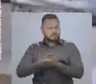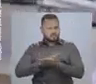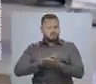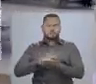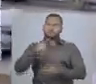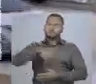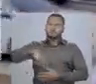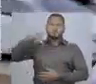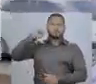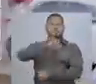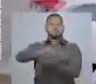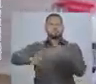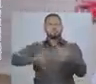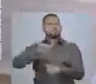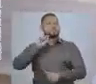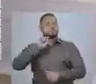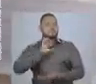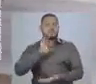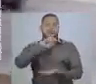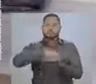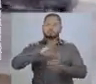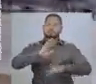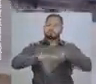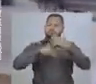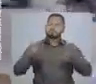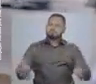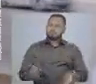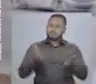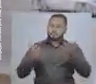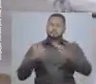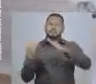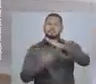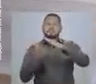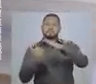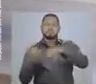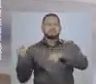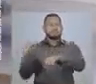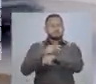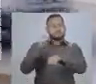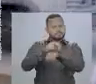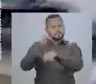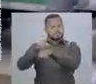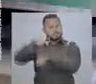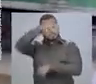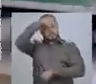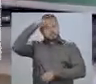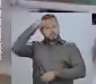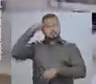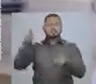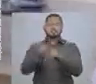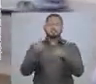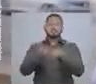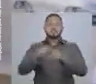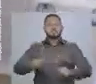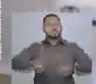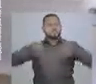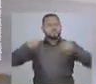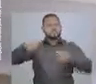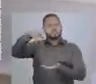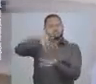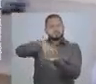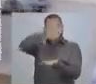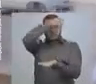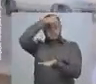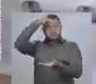Vamos virar esse jogo, criando agência de desenvolvimento para atrair empresas e investimentos. E vamos colocar toda a força da